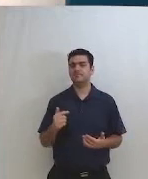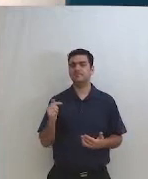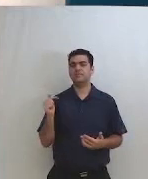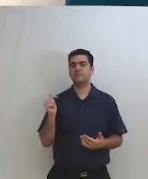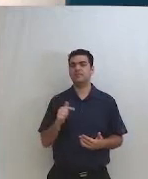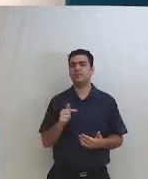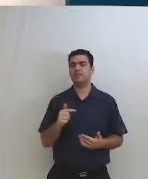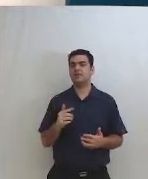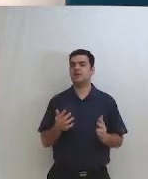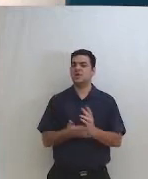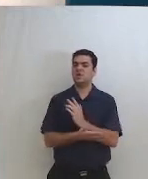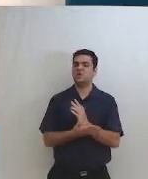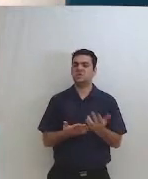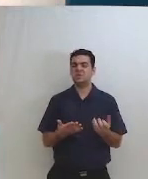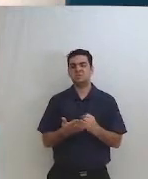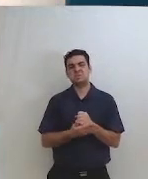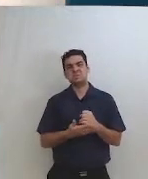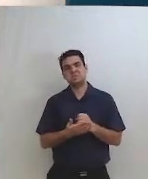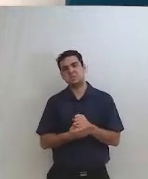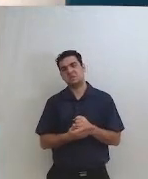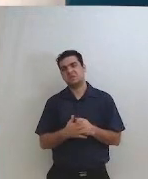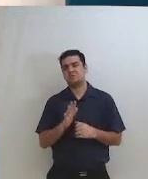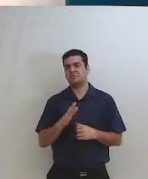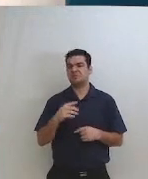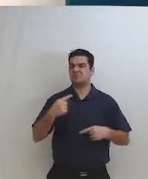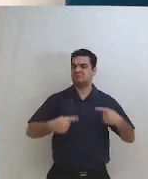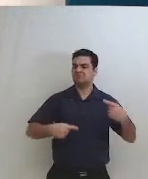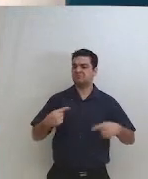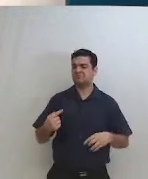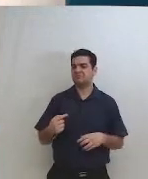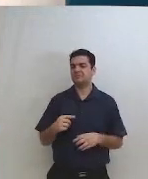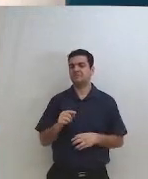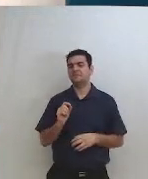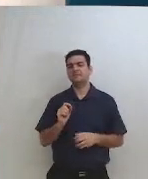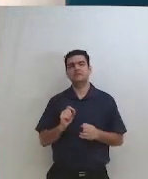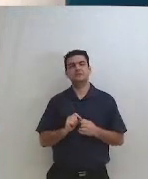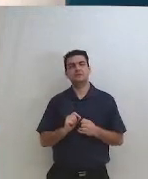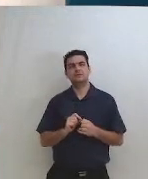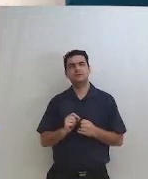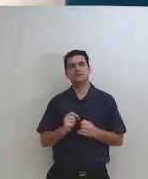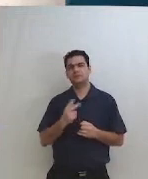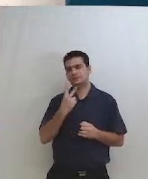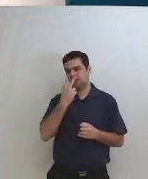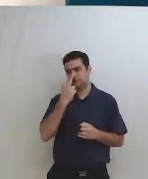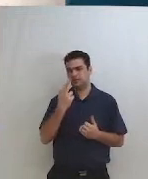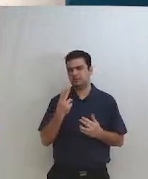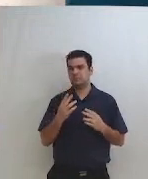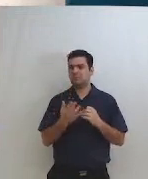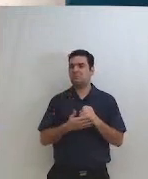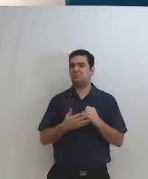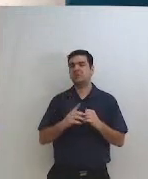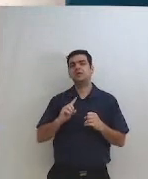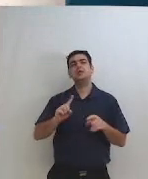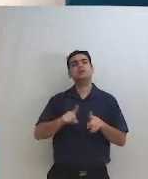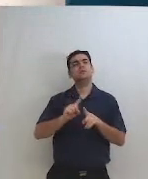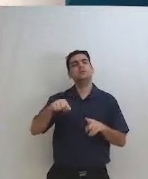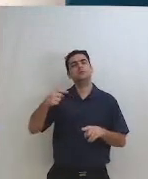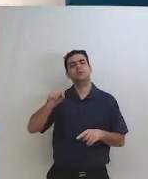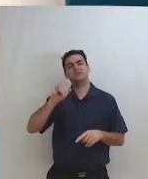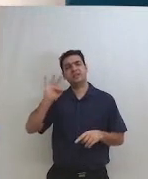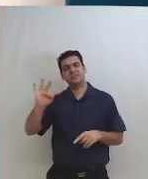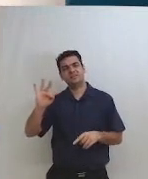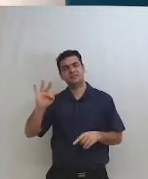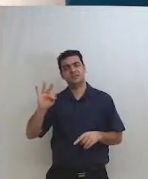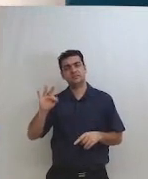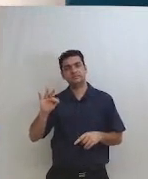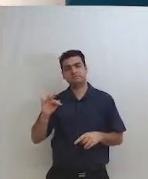que enfrentam efetivamente o que foi deliberado pelas instâncias ordinárias e até pelo Superior Tribunal de Justiça, e outras passam